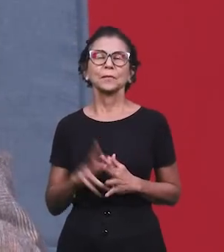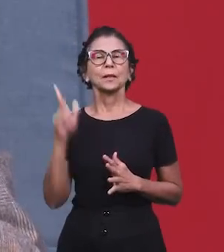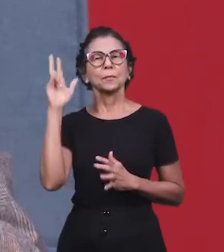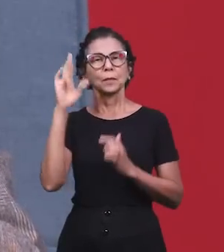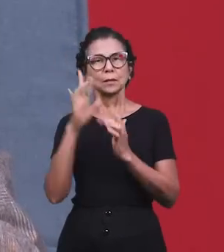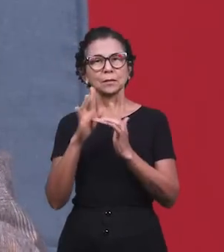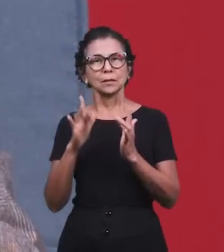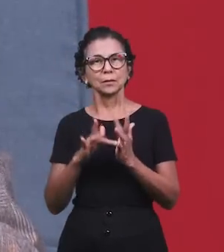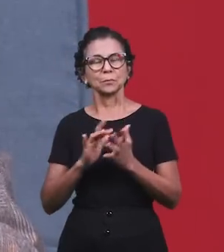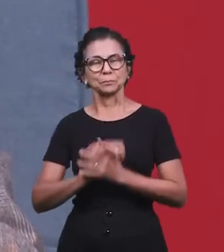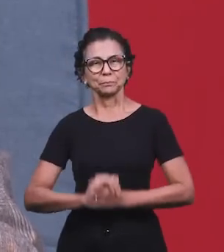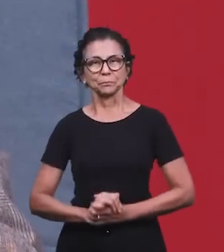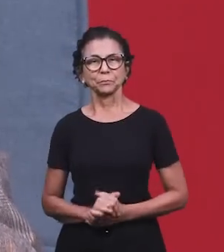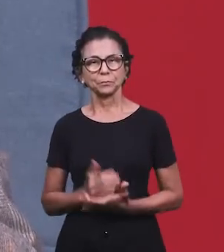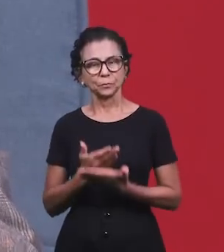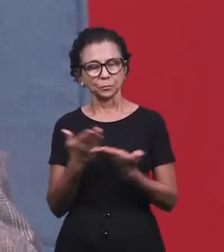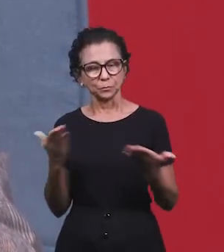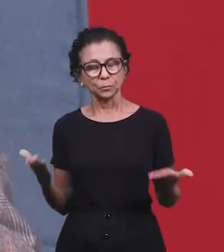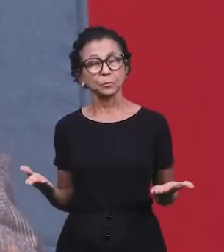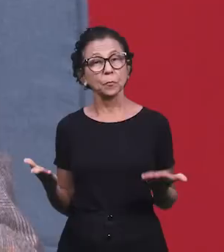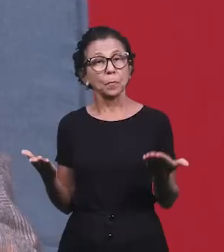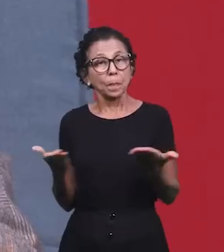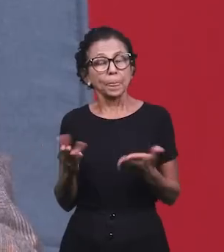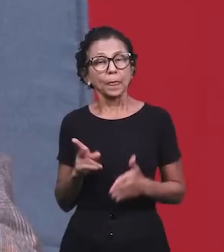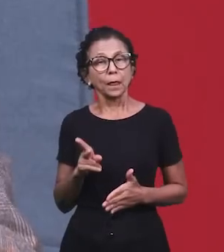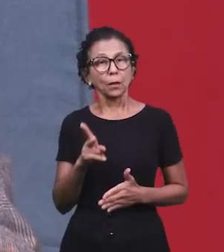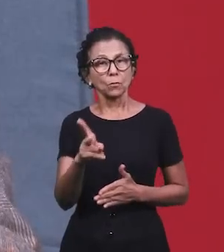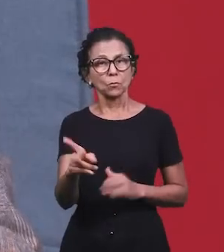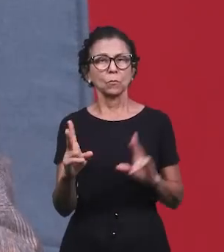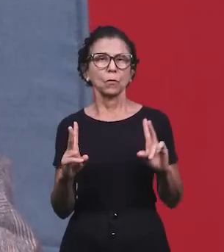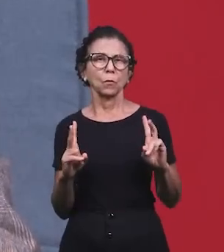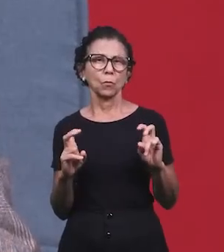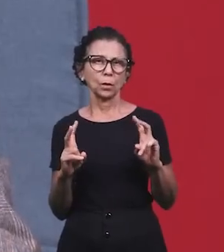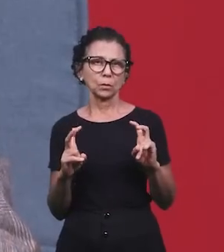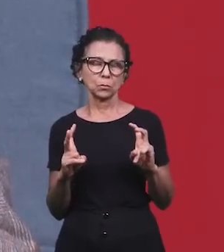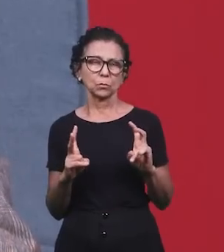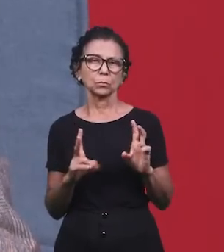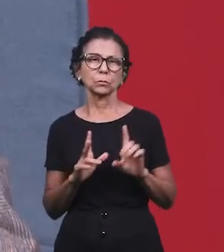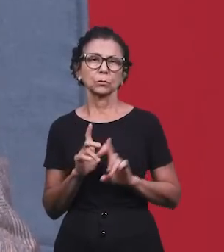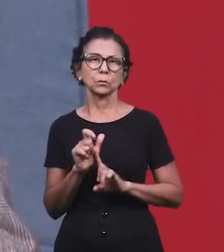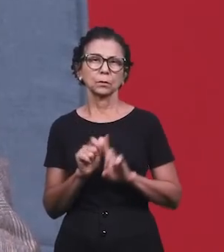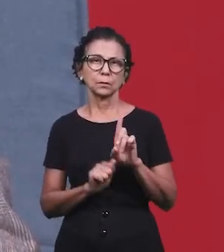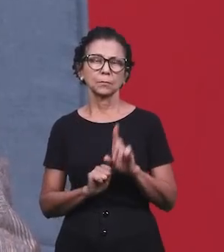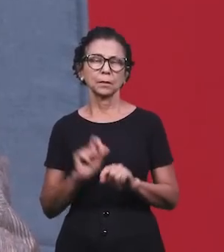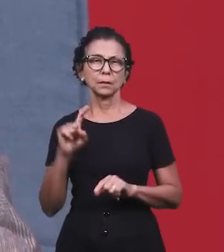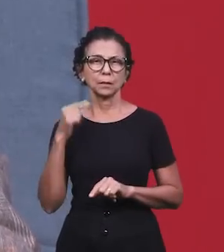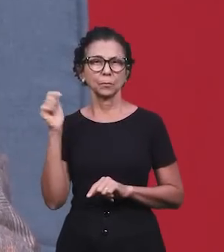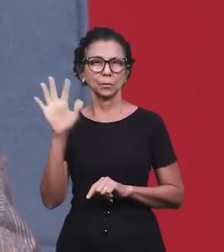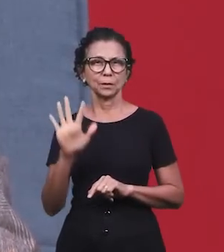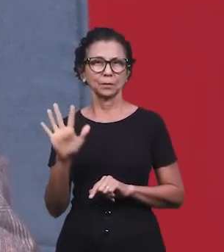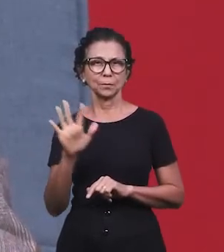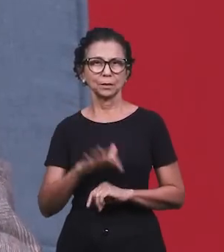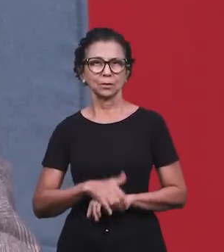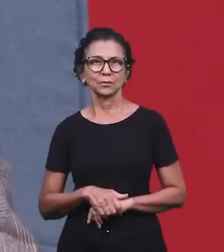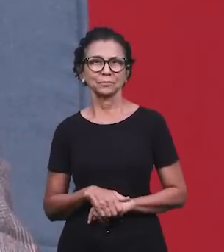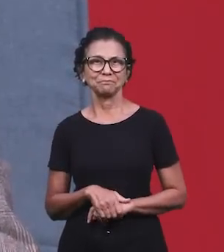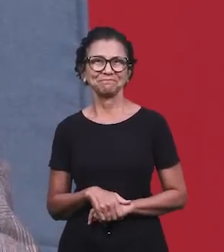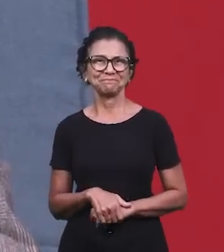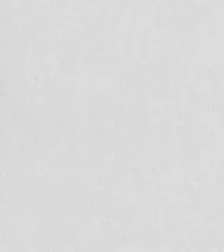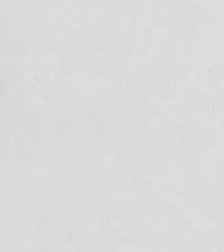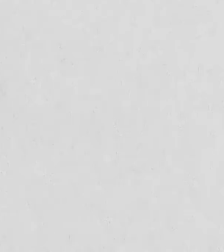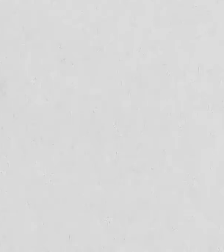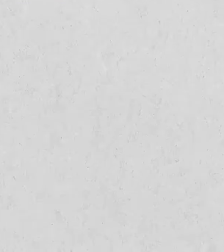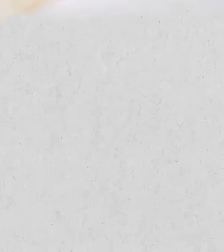A todos a paz do Senhor. Nós vamos continuar com o nosso assunto nesse mês, logo depois da nossa